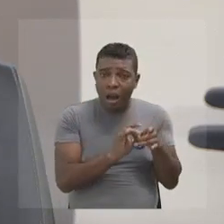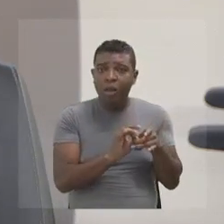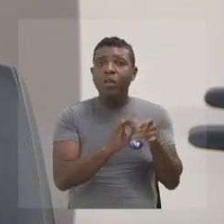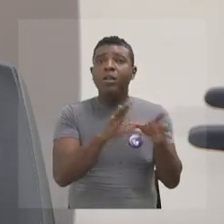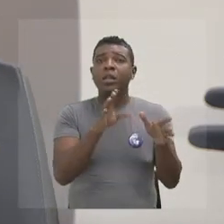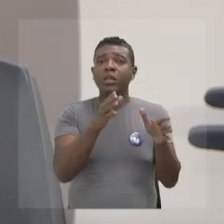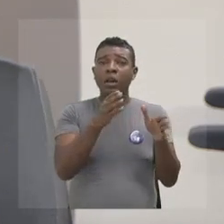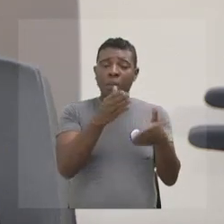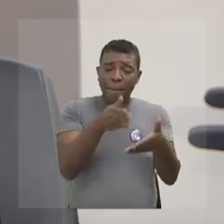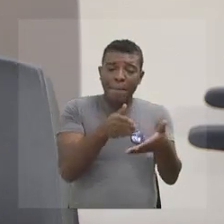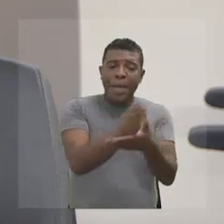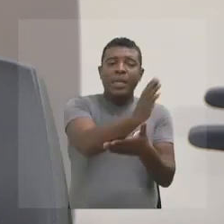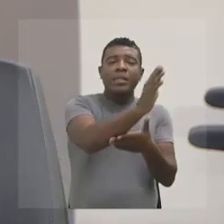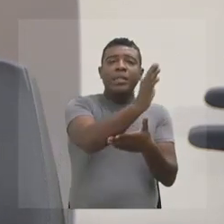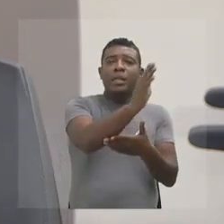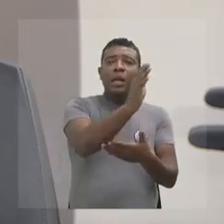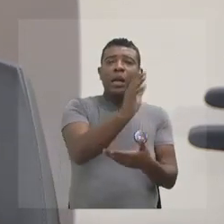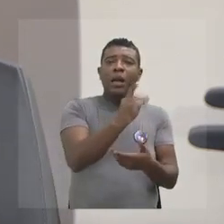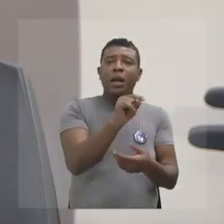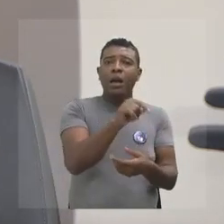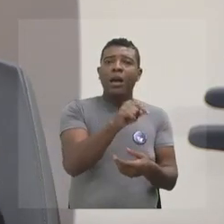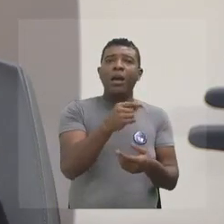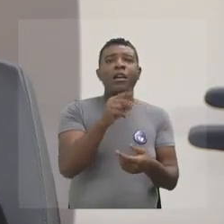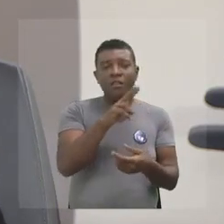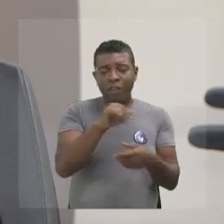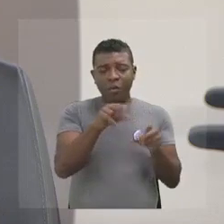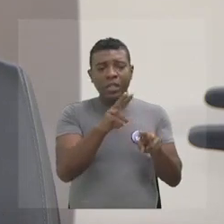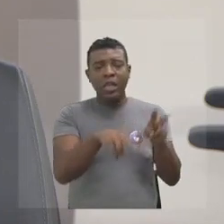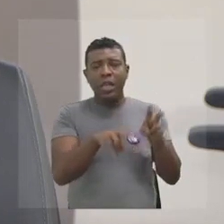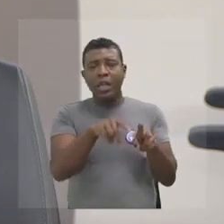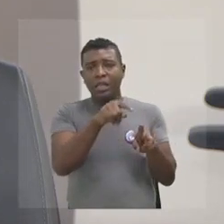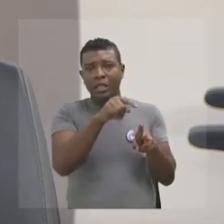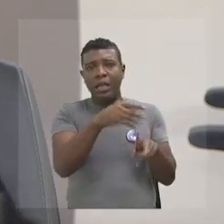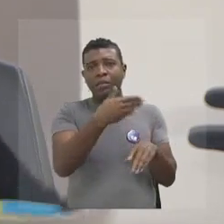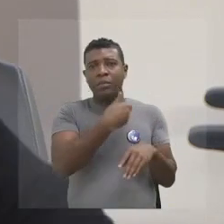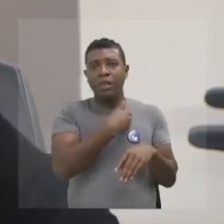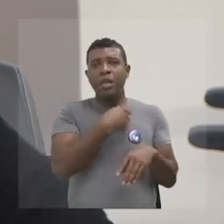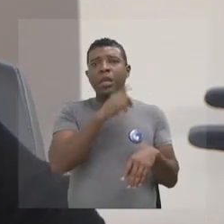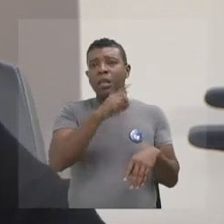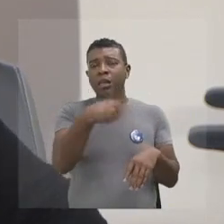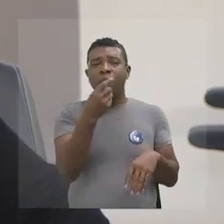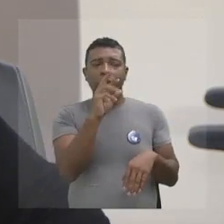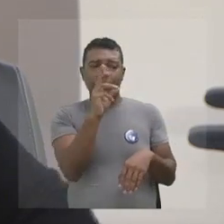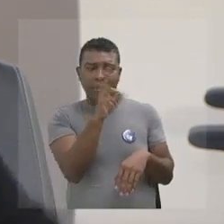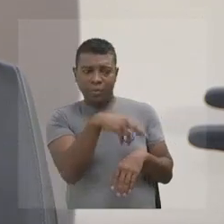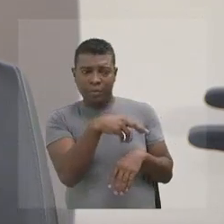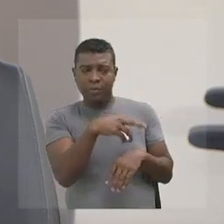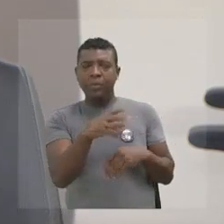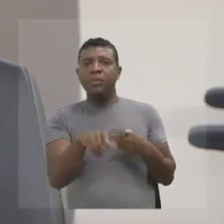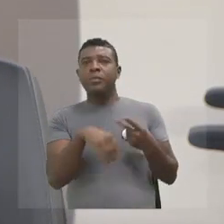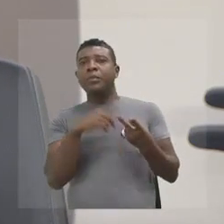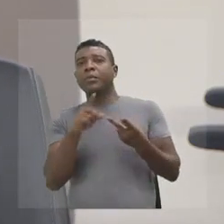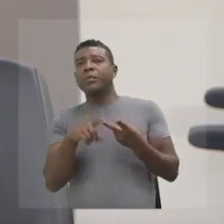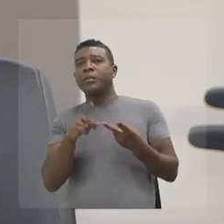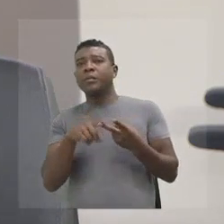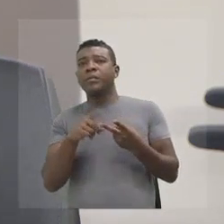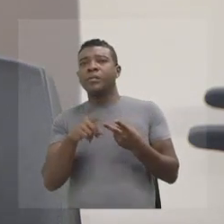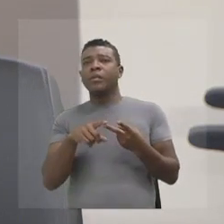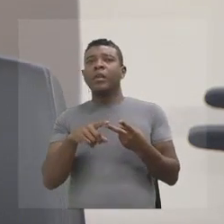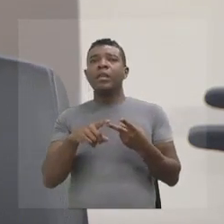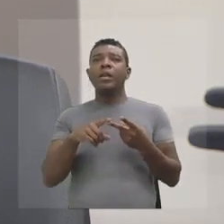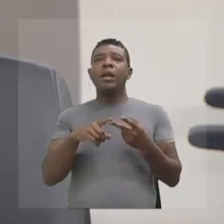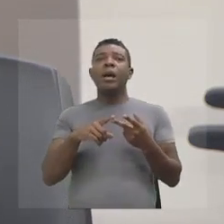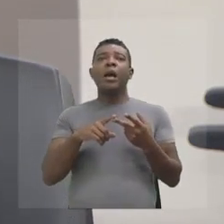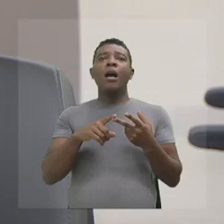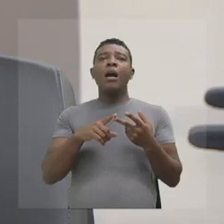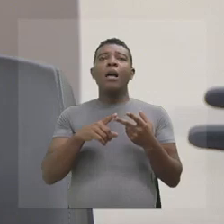Mas vamos atualizar deputado na sequência também faço isso é o Senhor em relação a coleta seletiva Nós